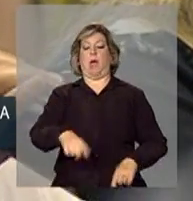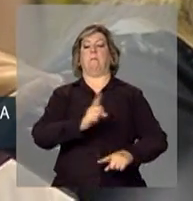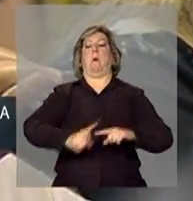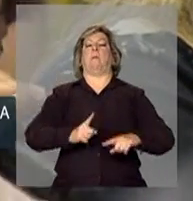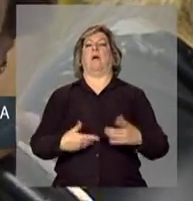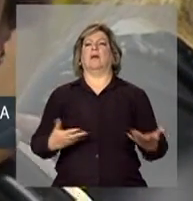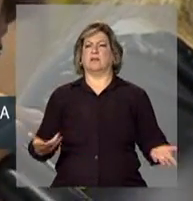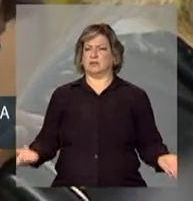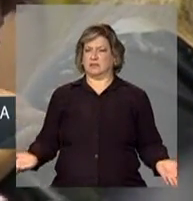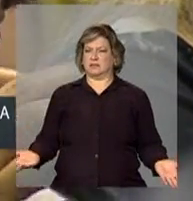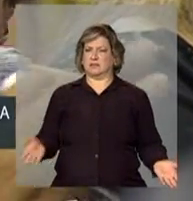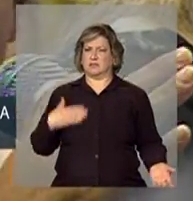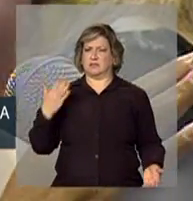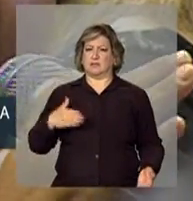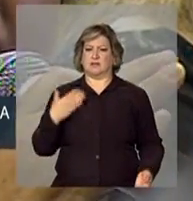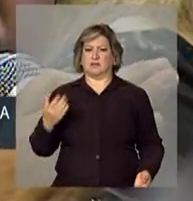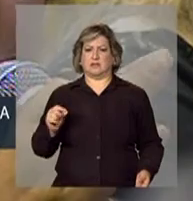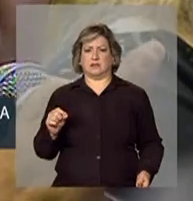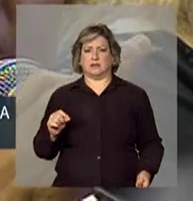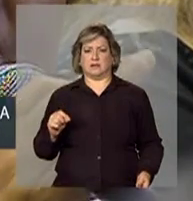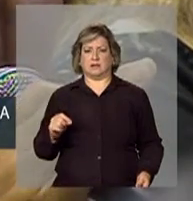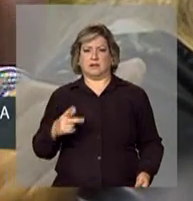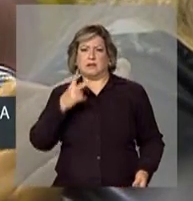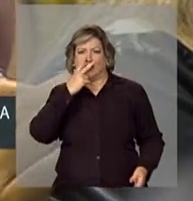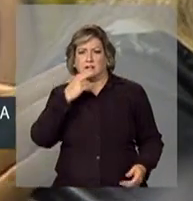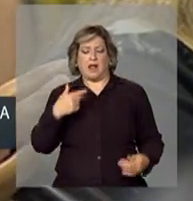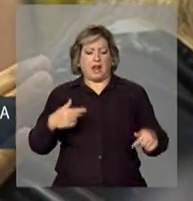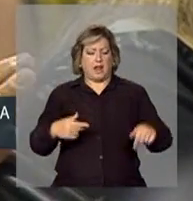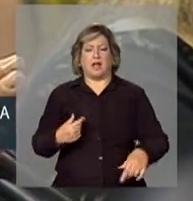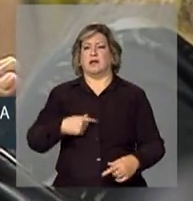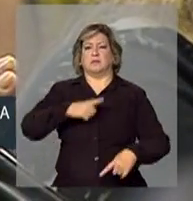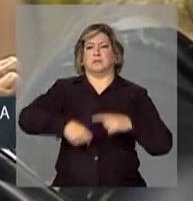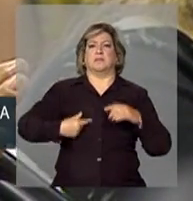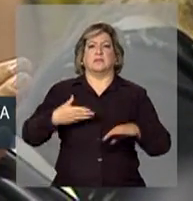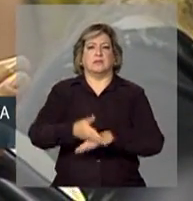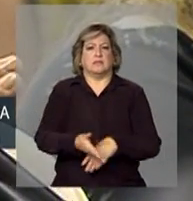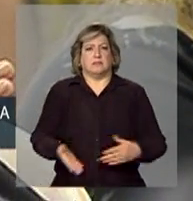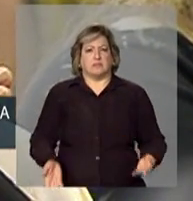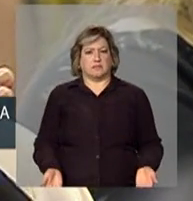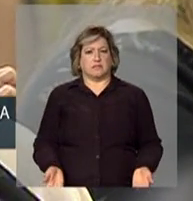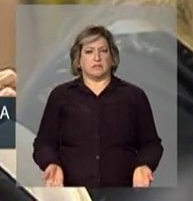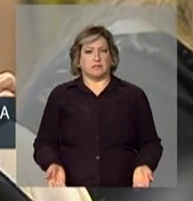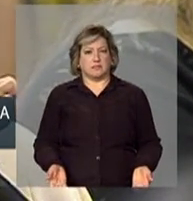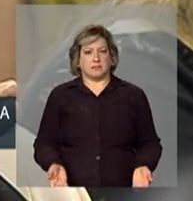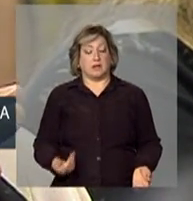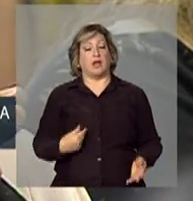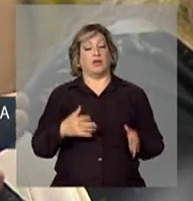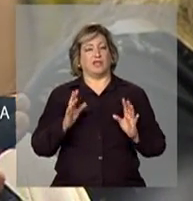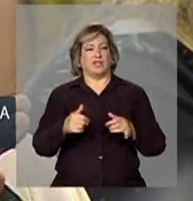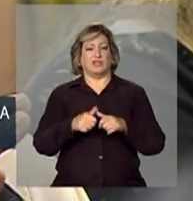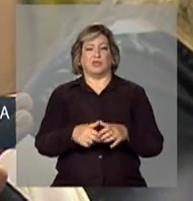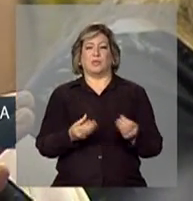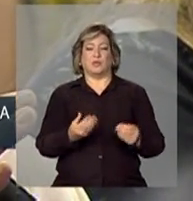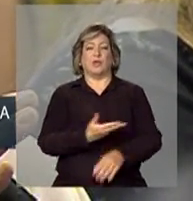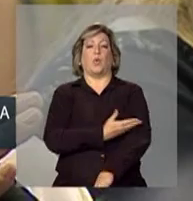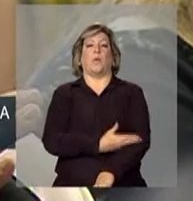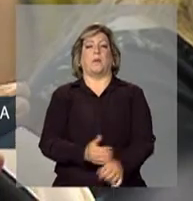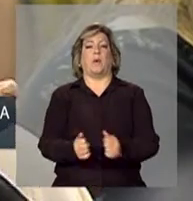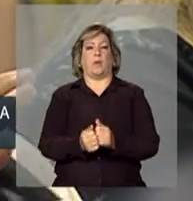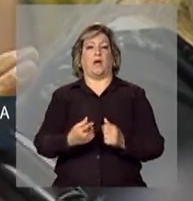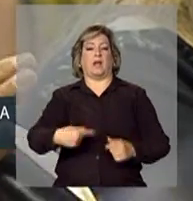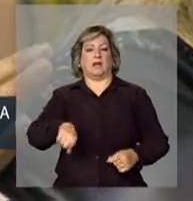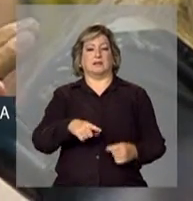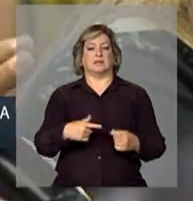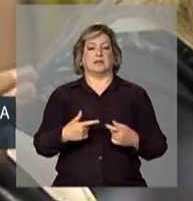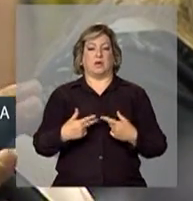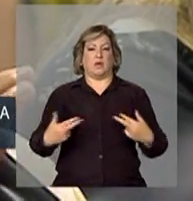pode. Fui lá embaixo já me barraram. Foi bom. Eu já estou bem acostumada com essas coisas de